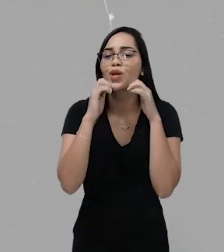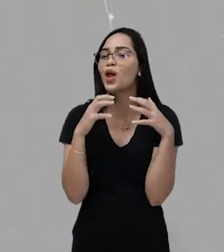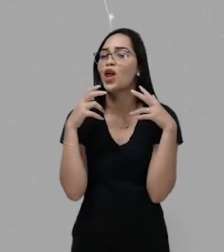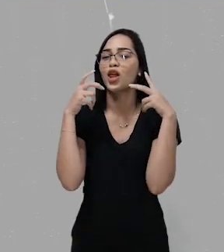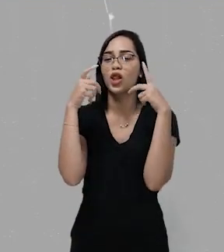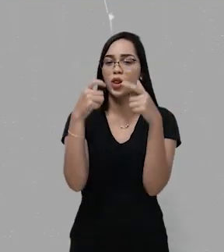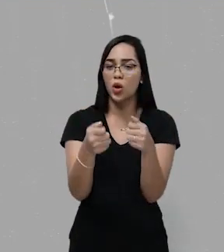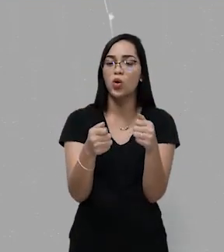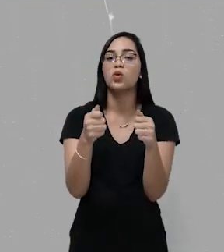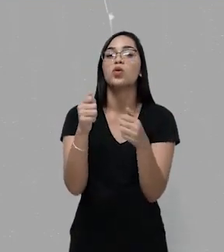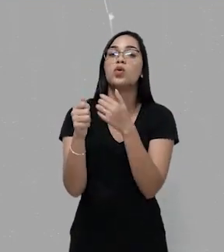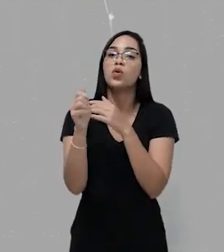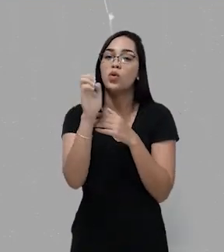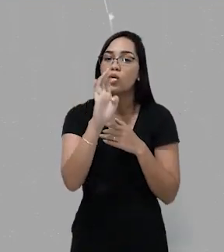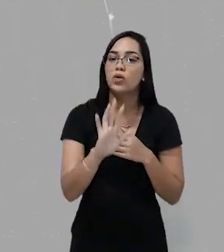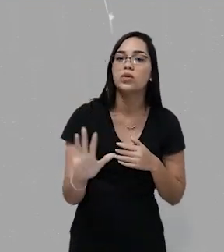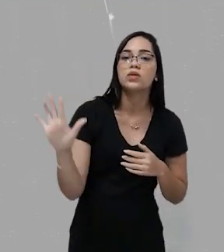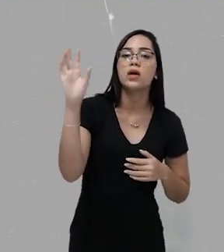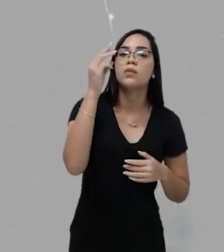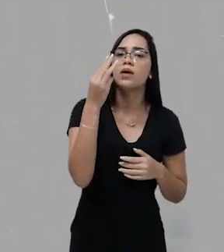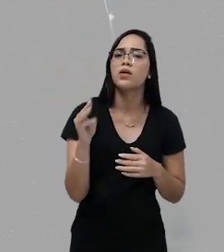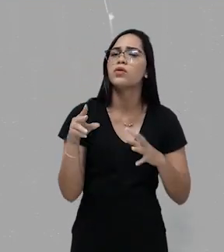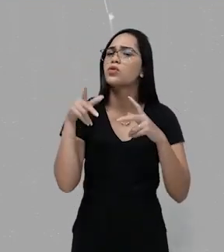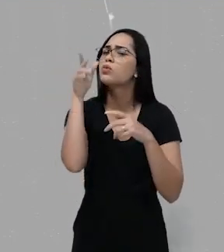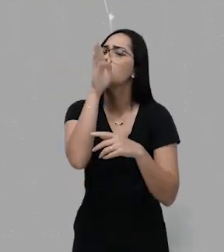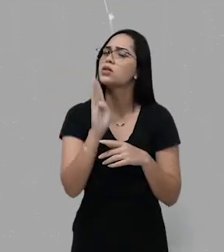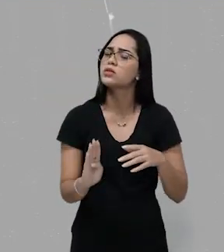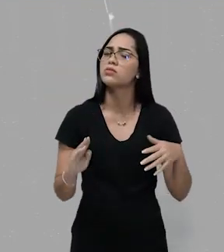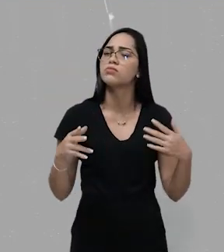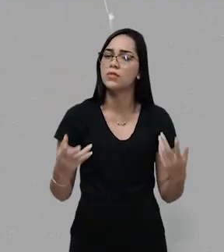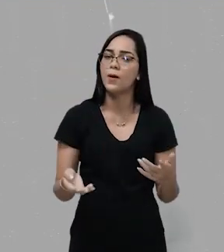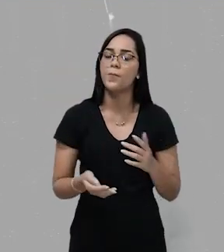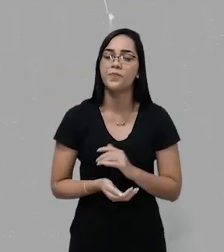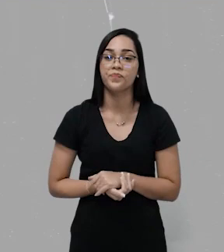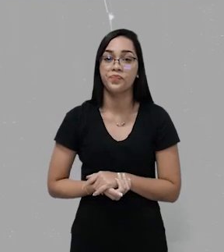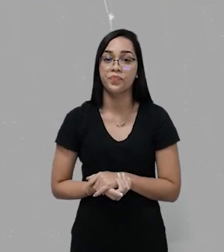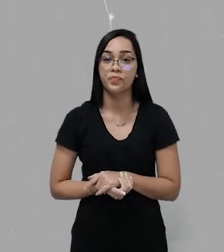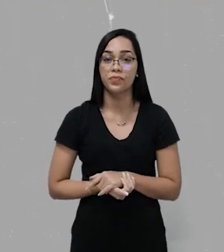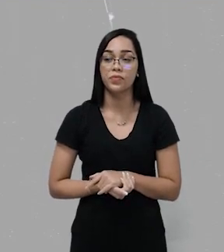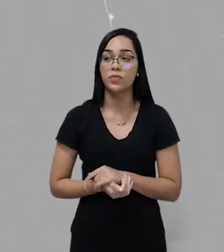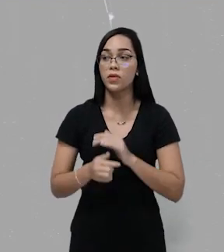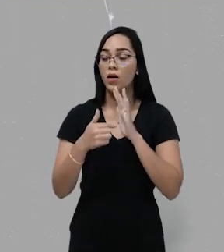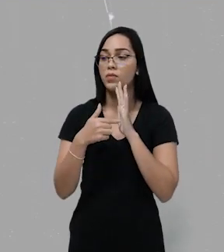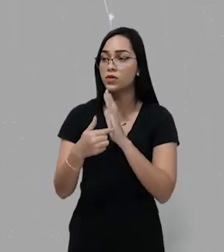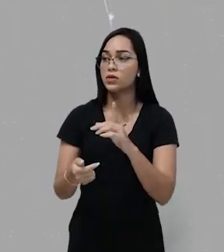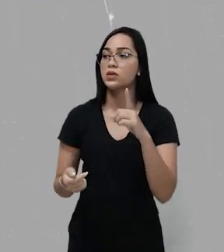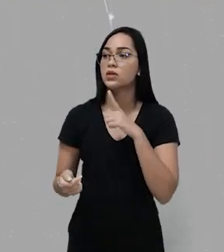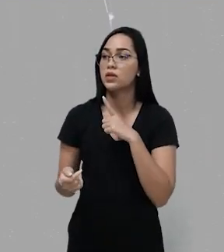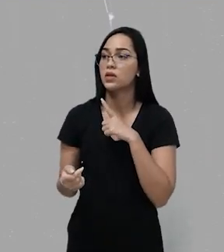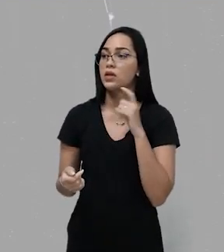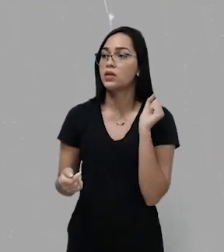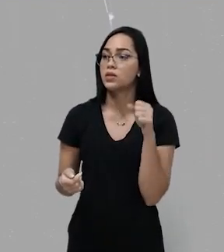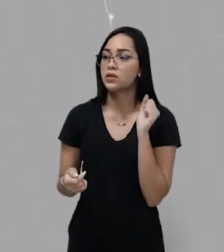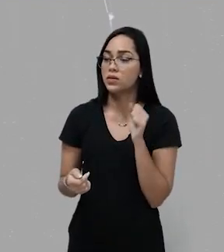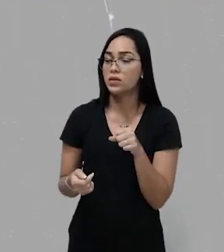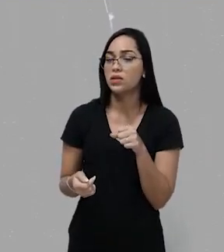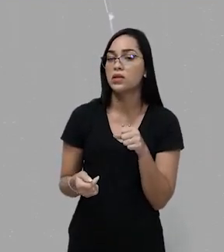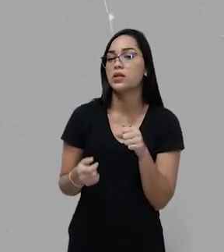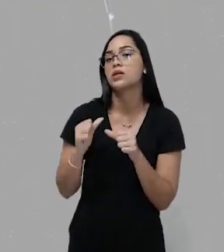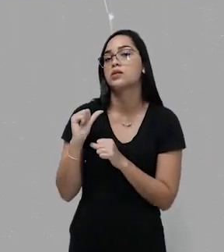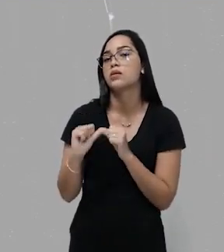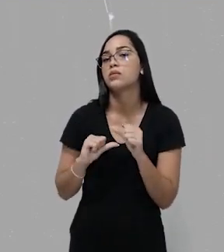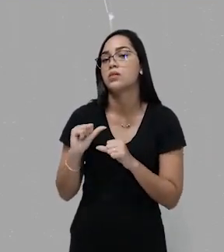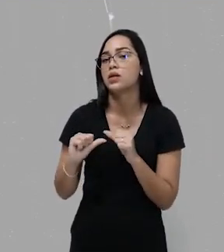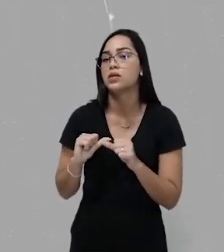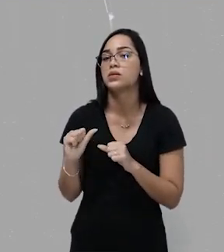todo o estado do Maranhão e, por que não, em todo o Brasil? Pois é. Então, para mostrar que existe essa